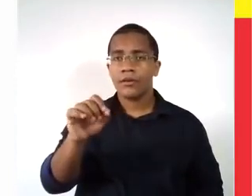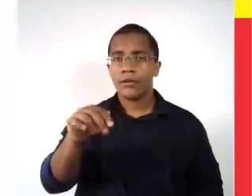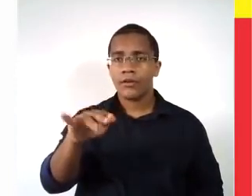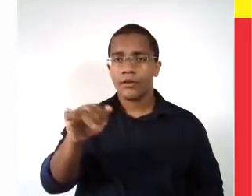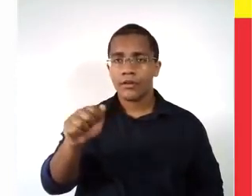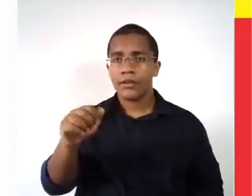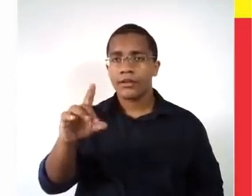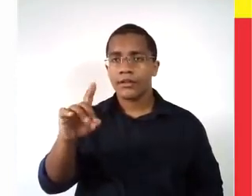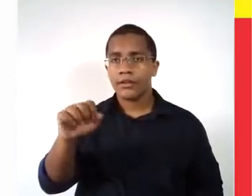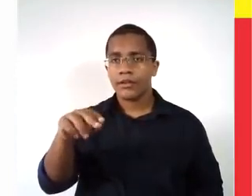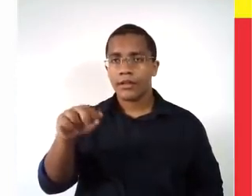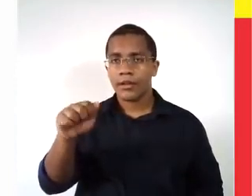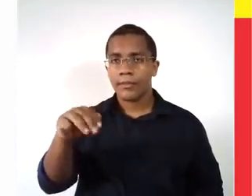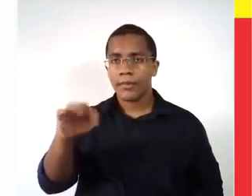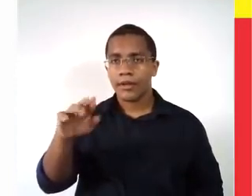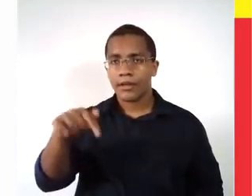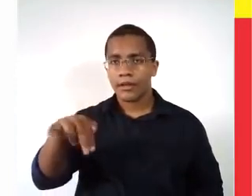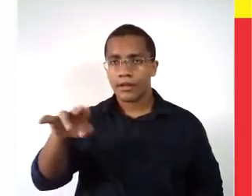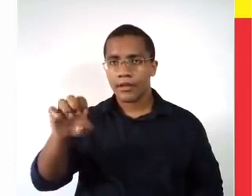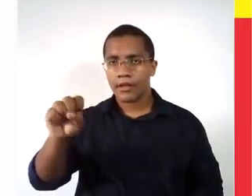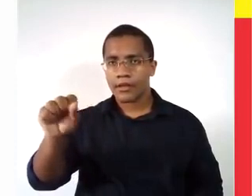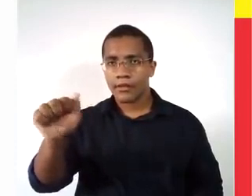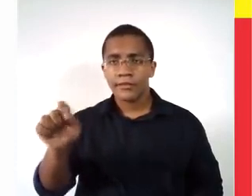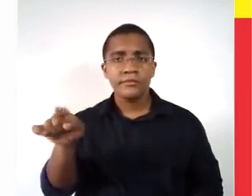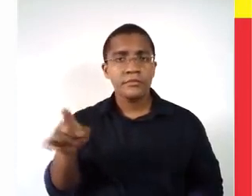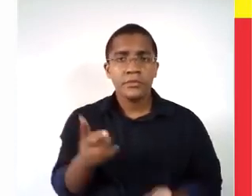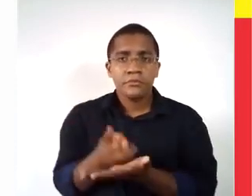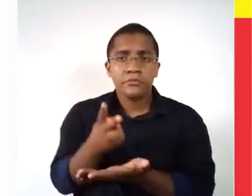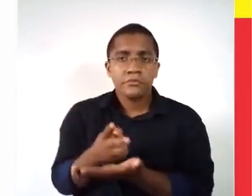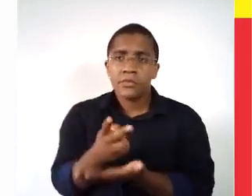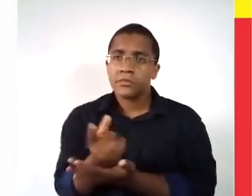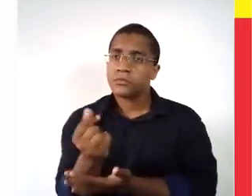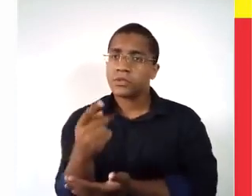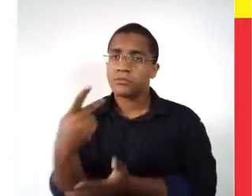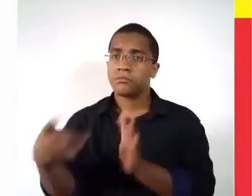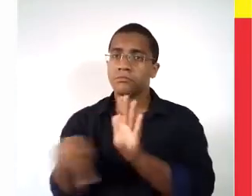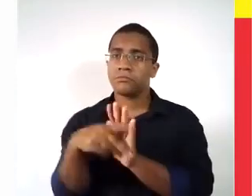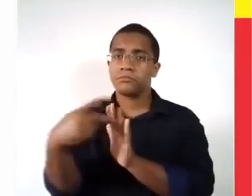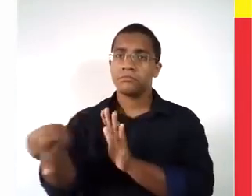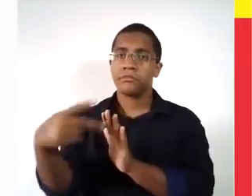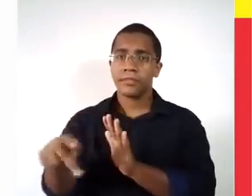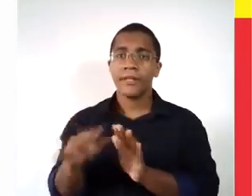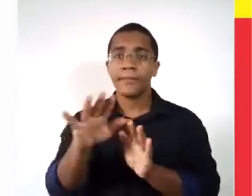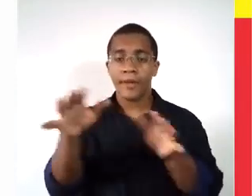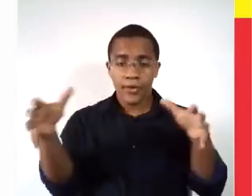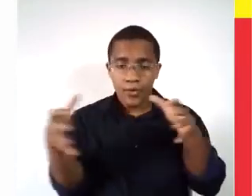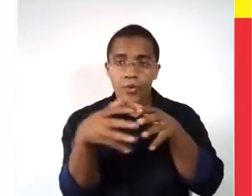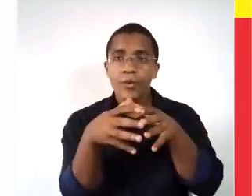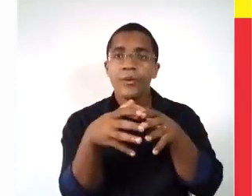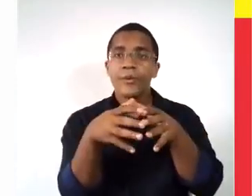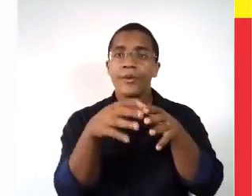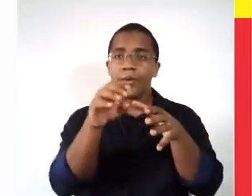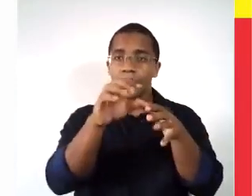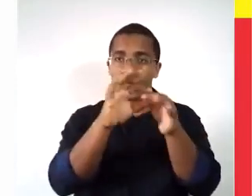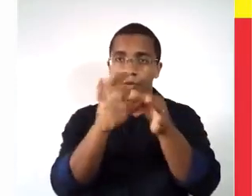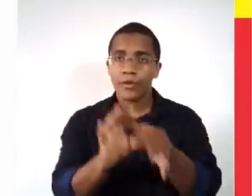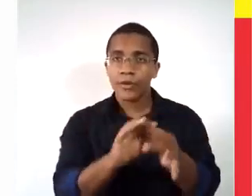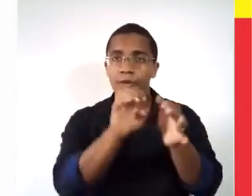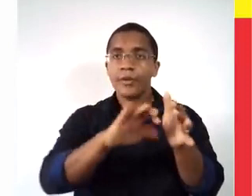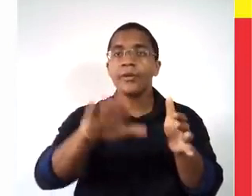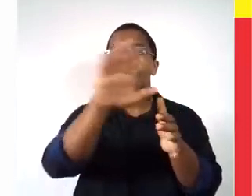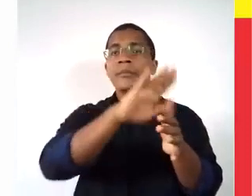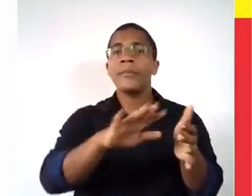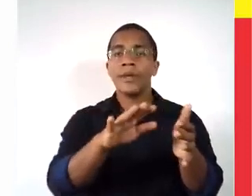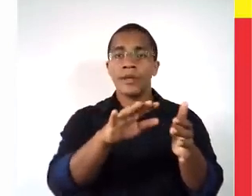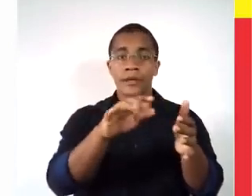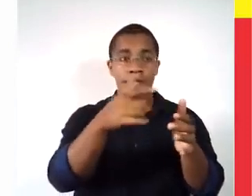são 28 países que compõem esse bloco da União Europeia, tá? Sendo que 19 desses países que adotam o